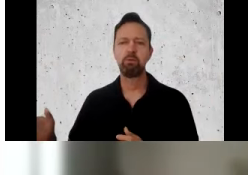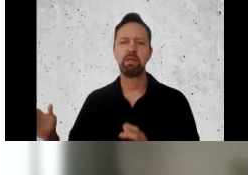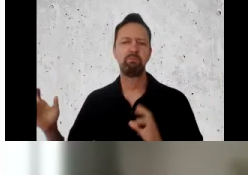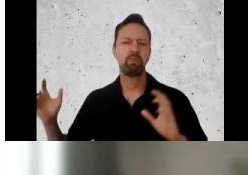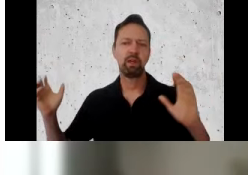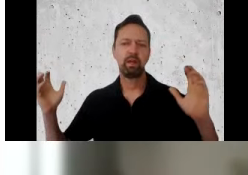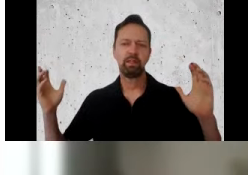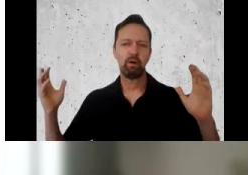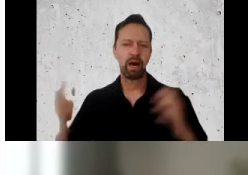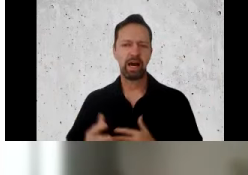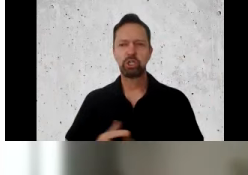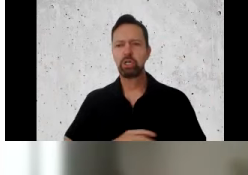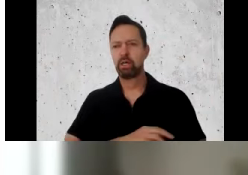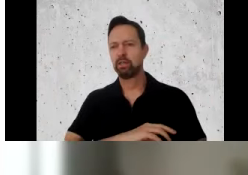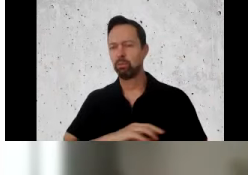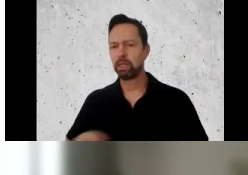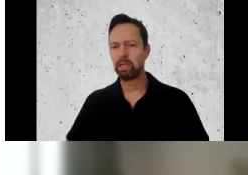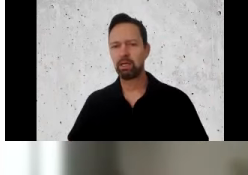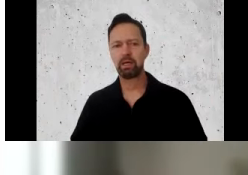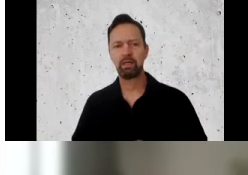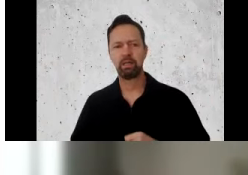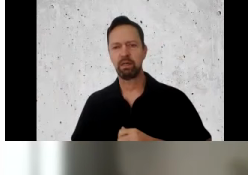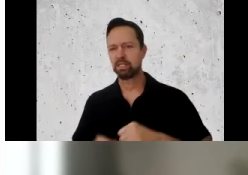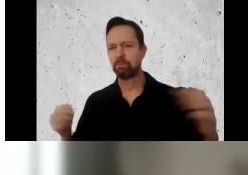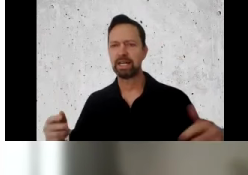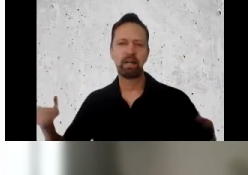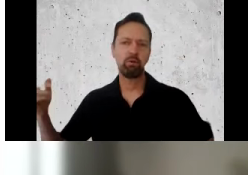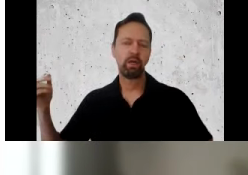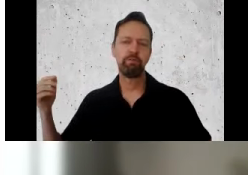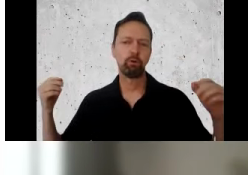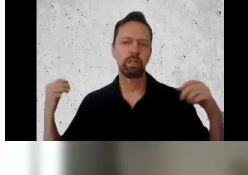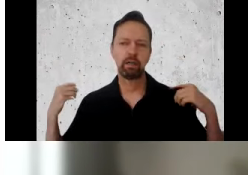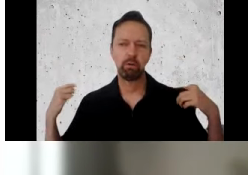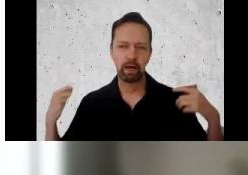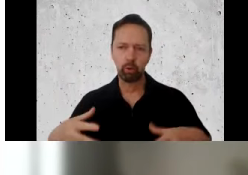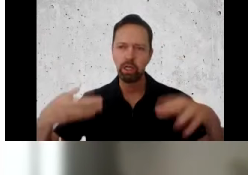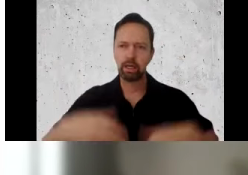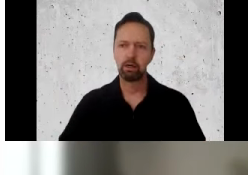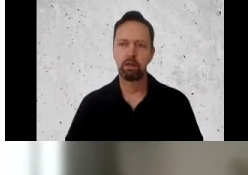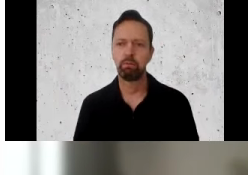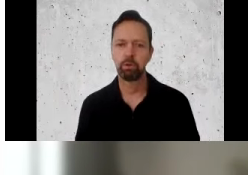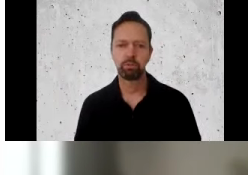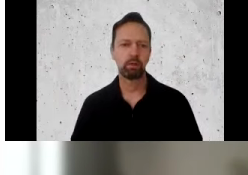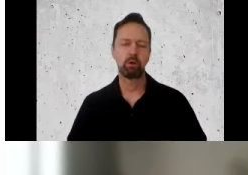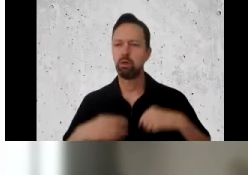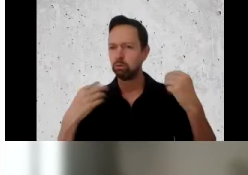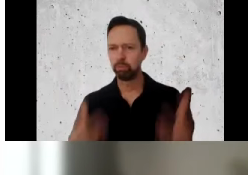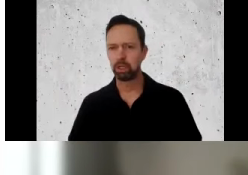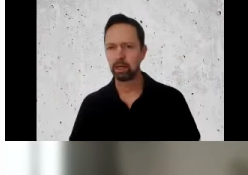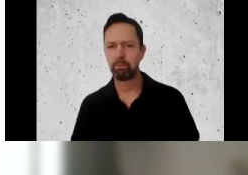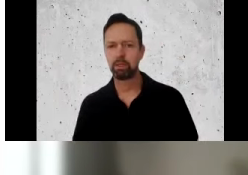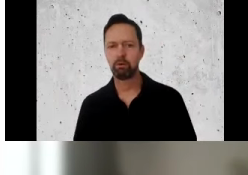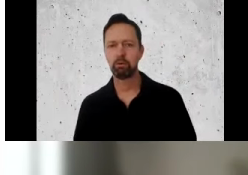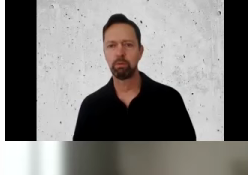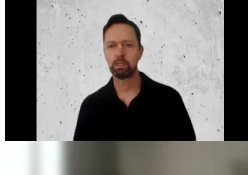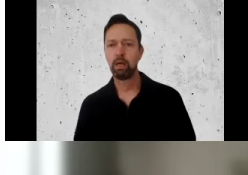grande maioria deu racha, deu briga, separaram e voltaram à corrida ao posto de petróleo,